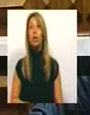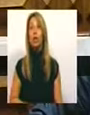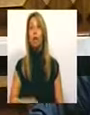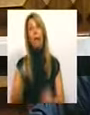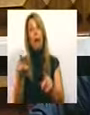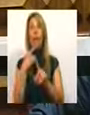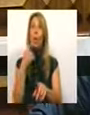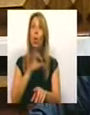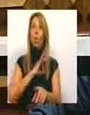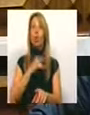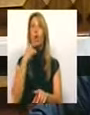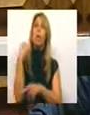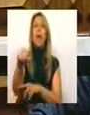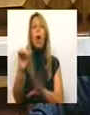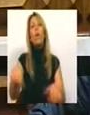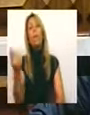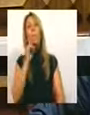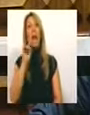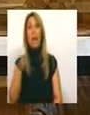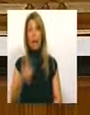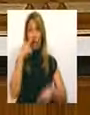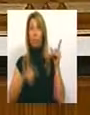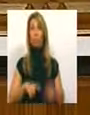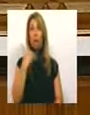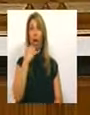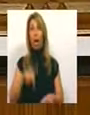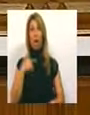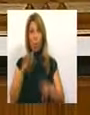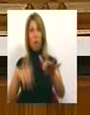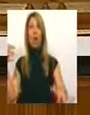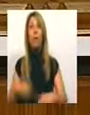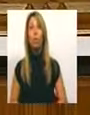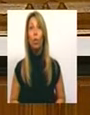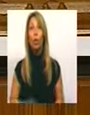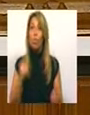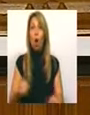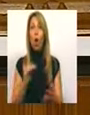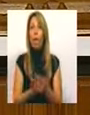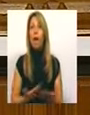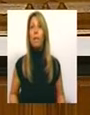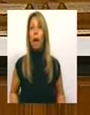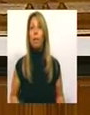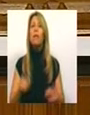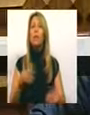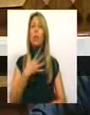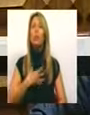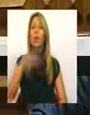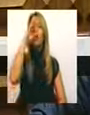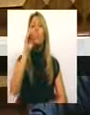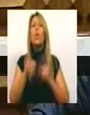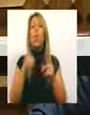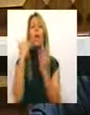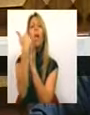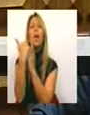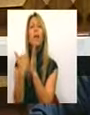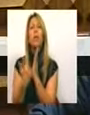as suas graçolas, que vai divertindo depois as pessoas aqui no Parlamento. Olha, gostávamos de saber, Sr. Ministro, o que é categorizar fornecedores? O